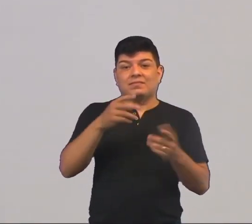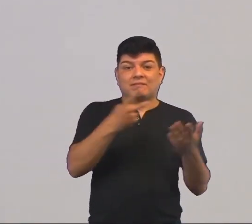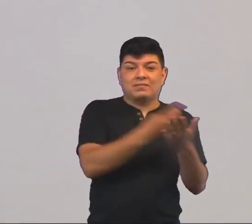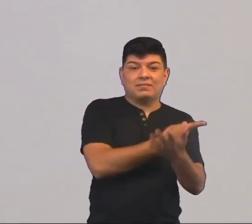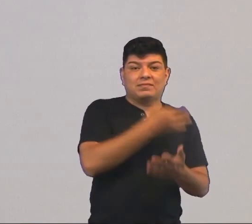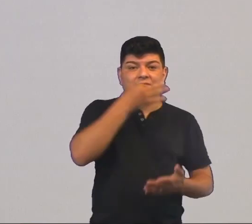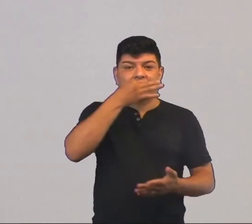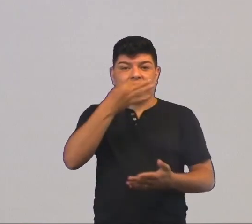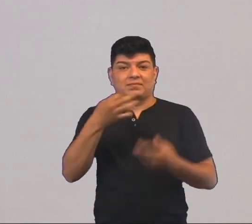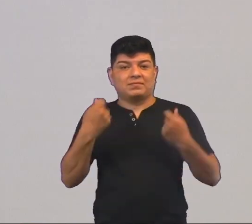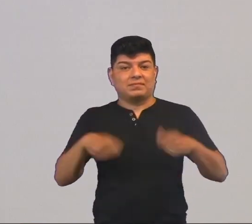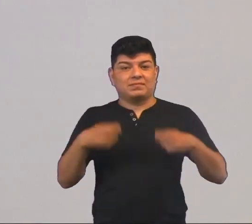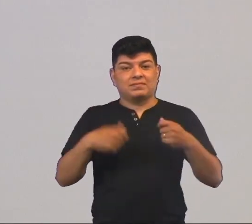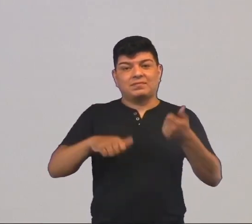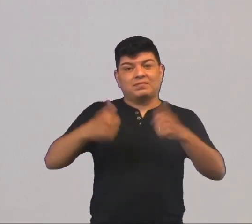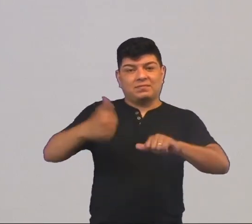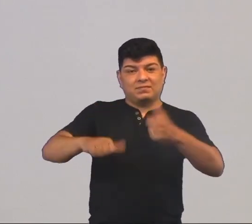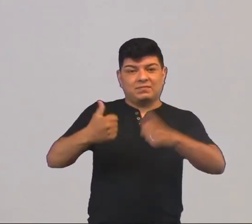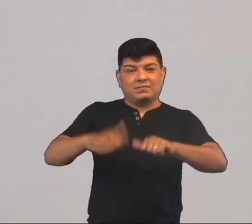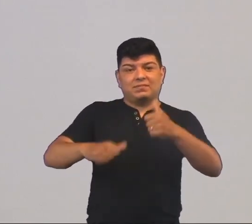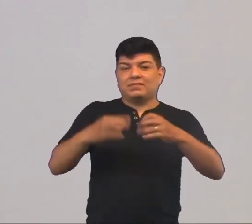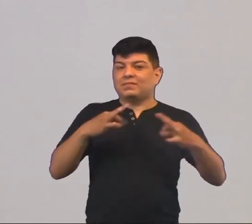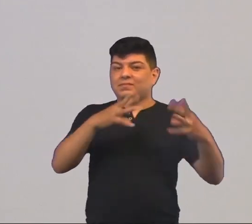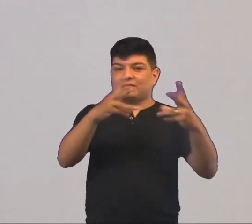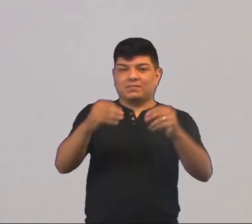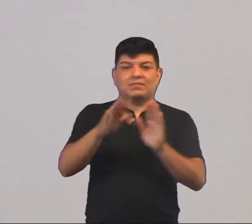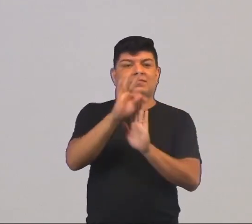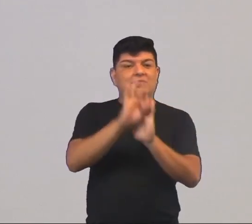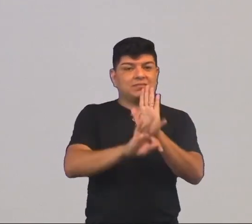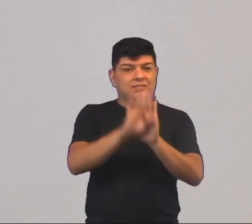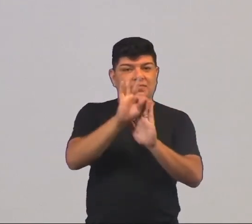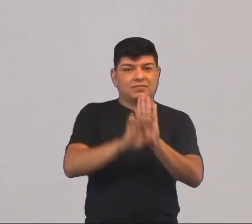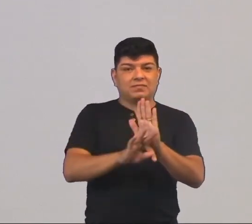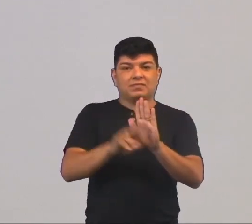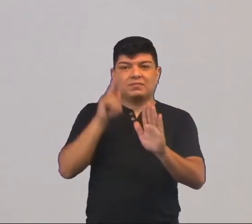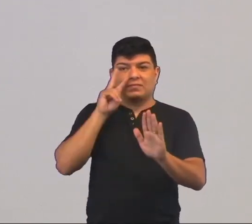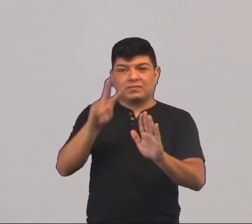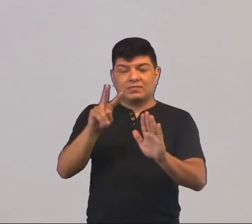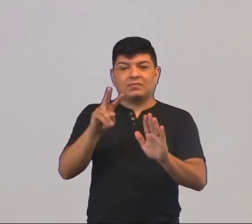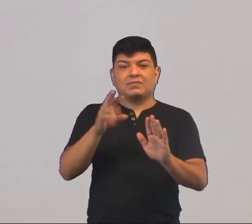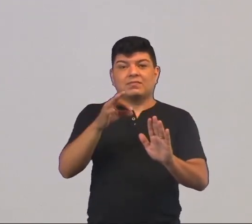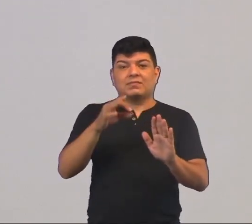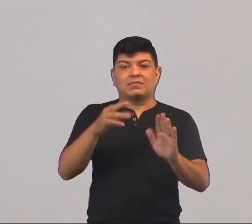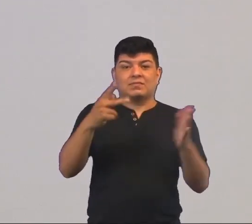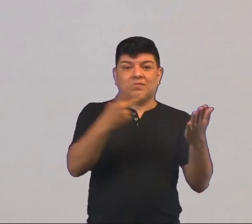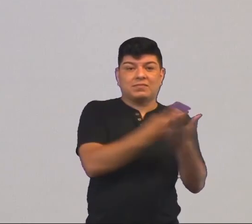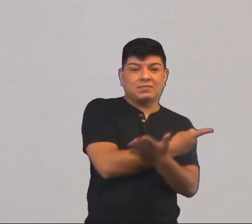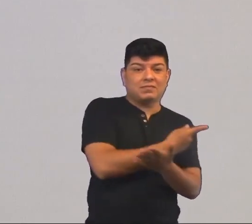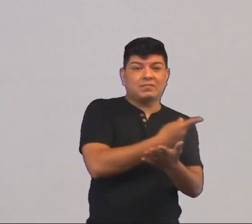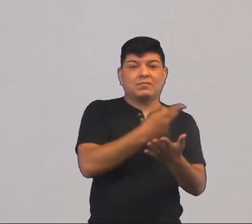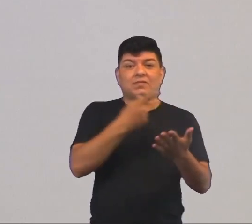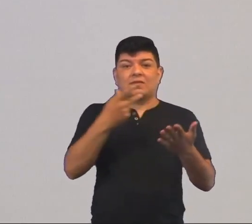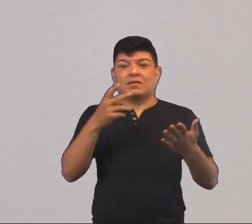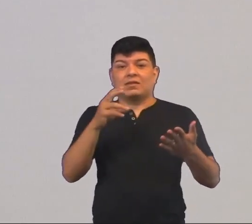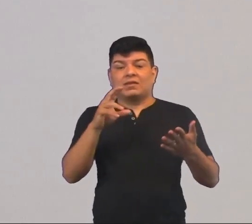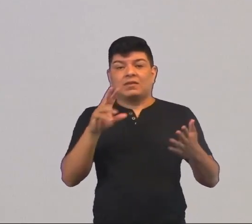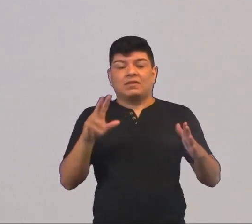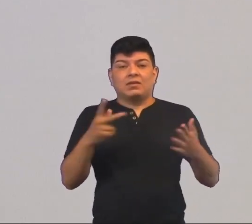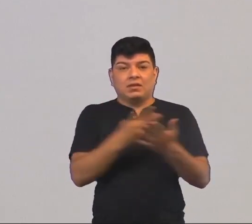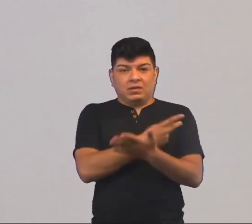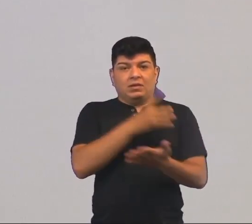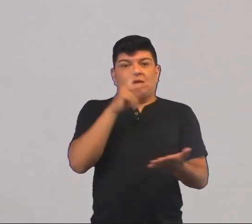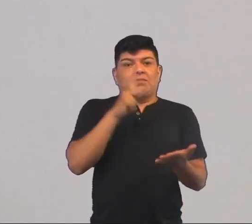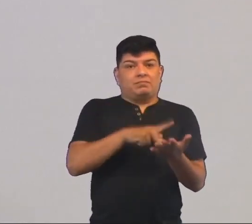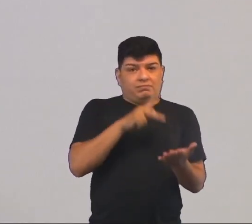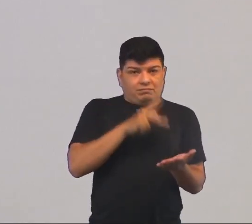uma opinião, nós precisamos analisar todo o texto, ver onde está expressando um fato. Um fato é o que